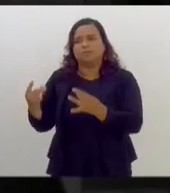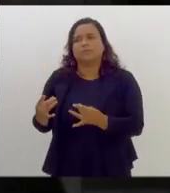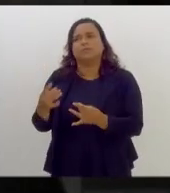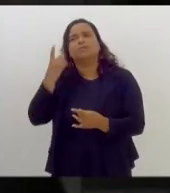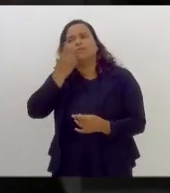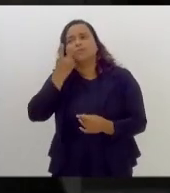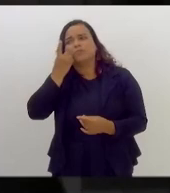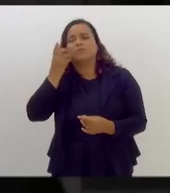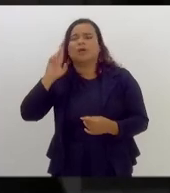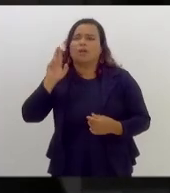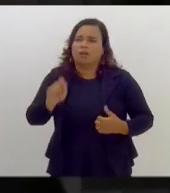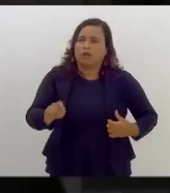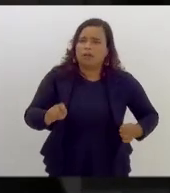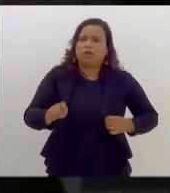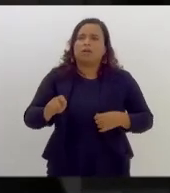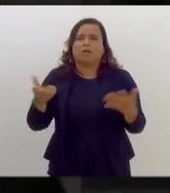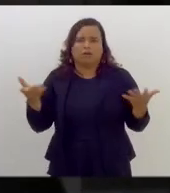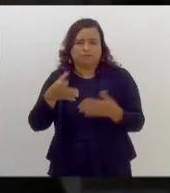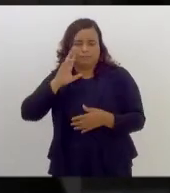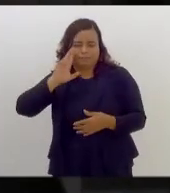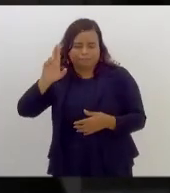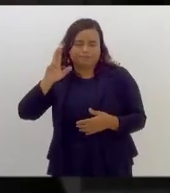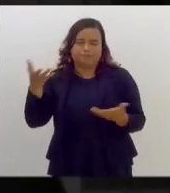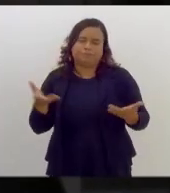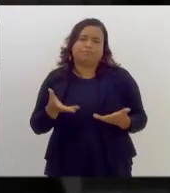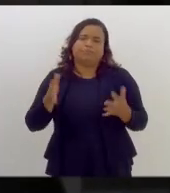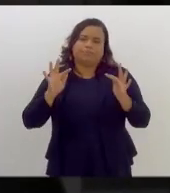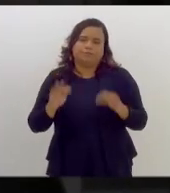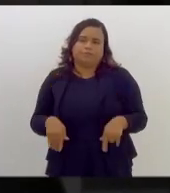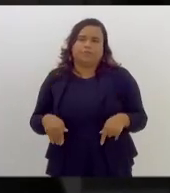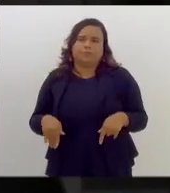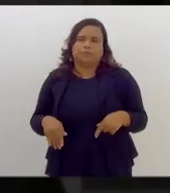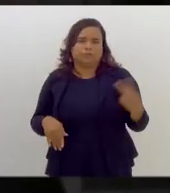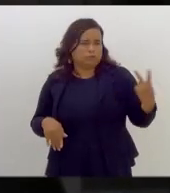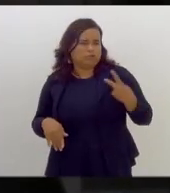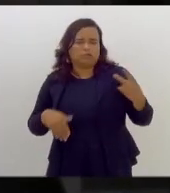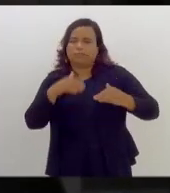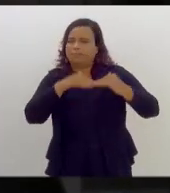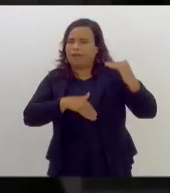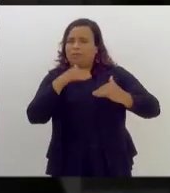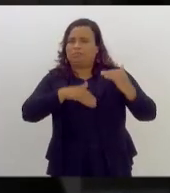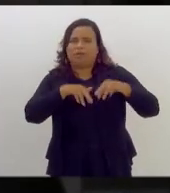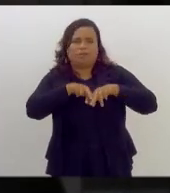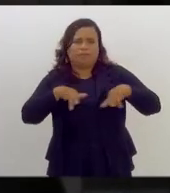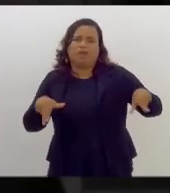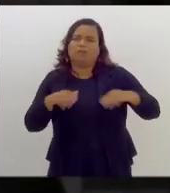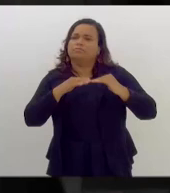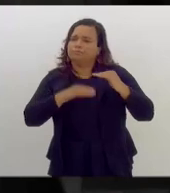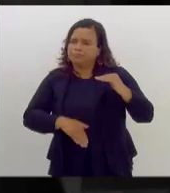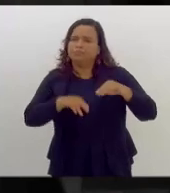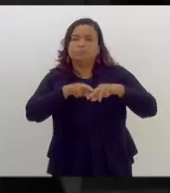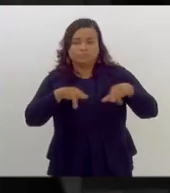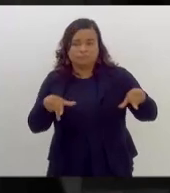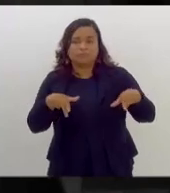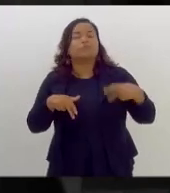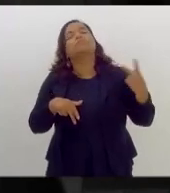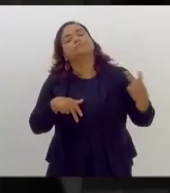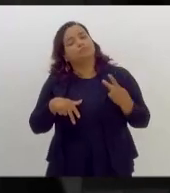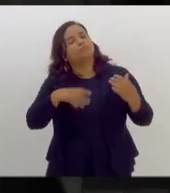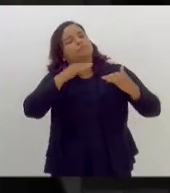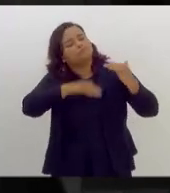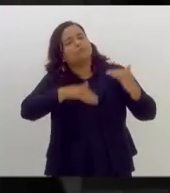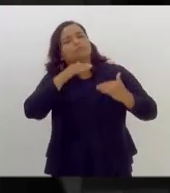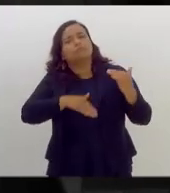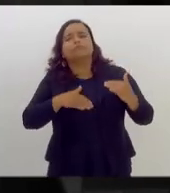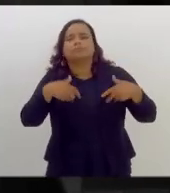Amorim, que preside agora o expediente final. Vossa Excelência e eu discordamos em muitas coisas. Muitas dessas discordâncias